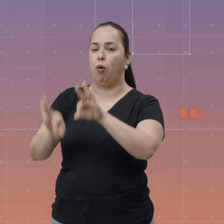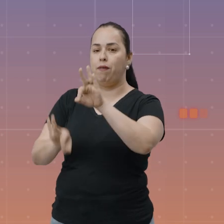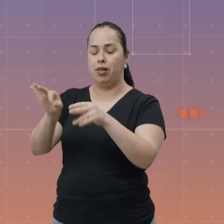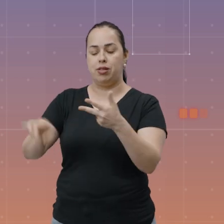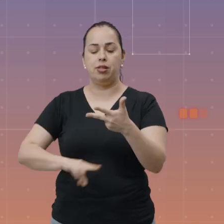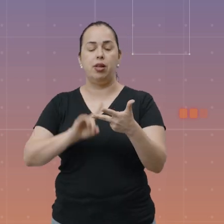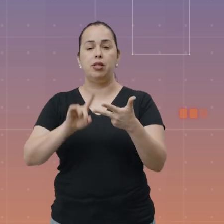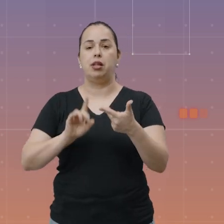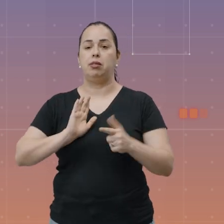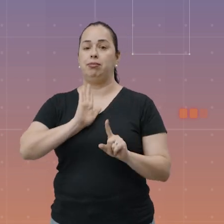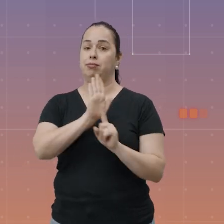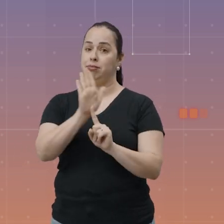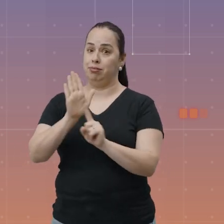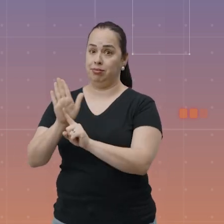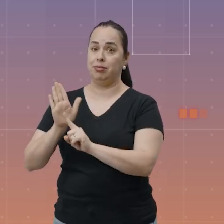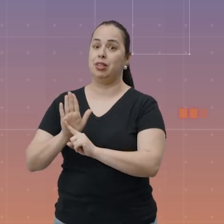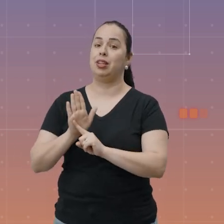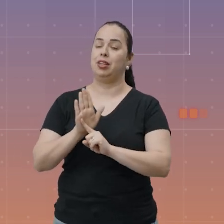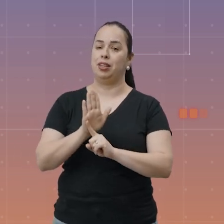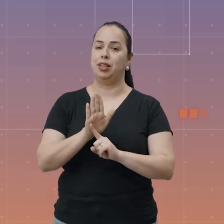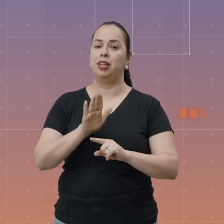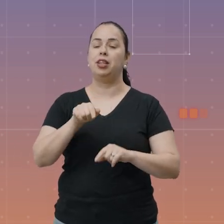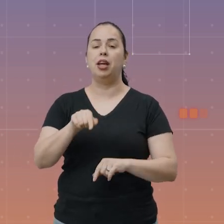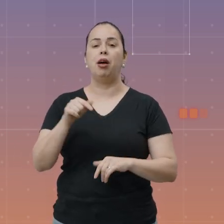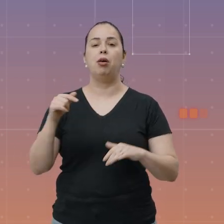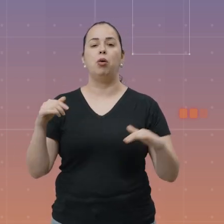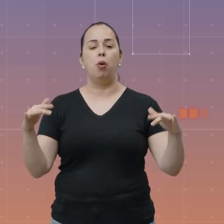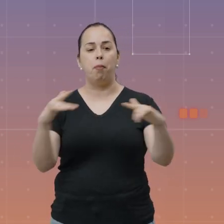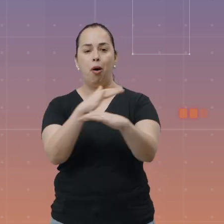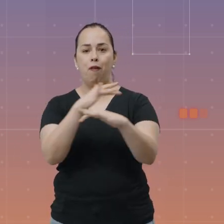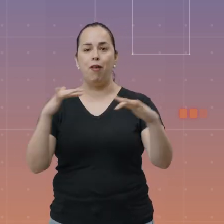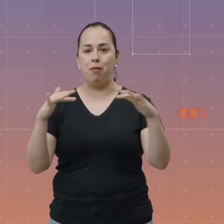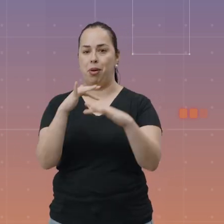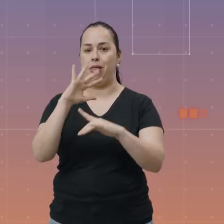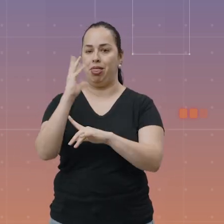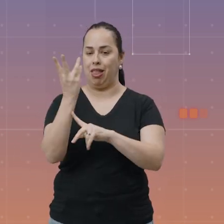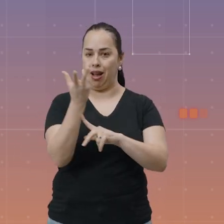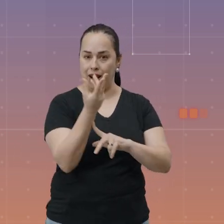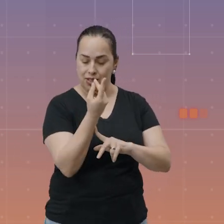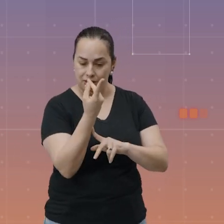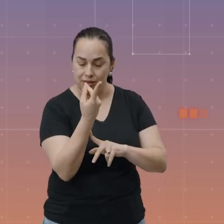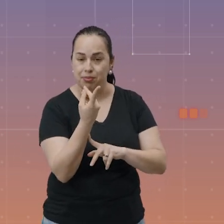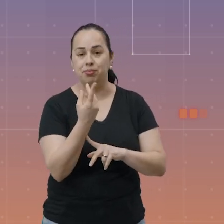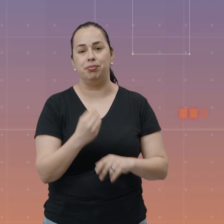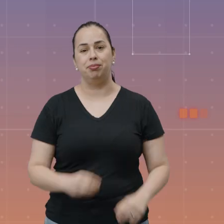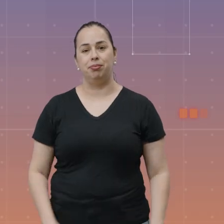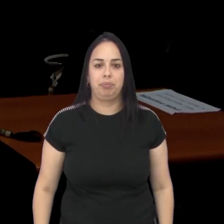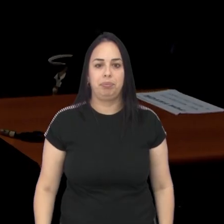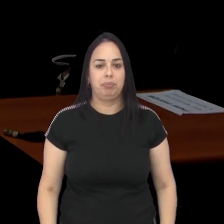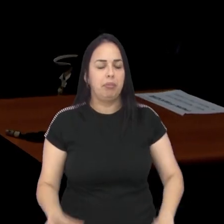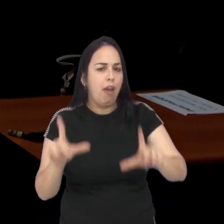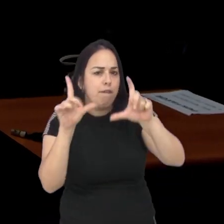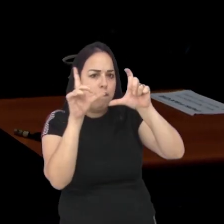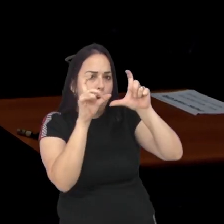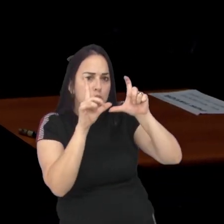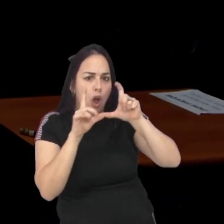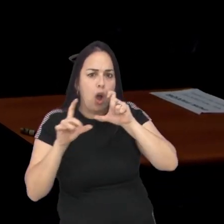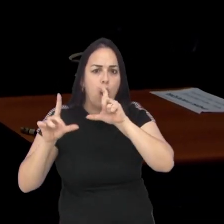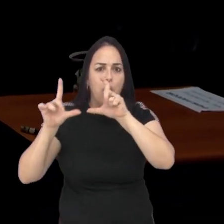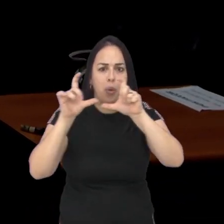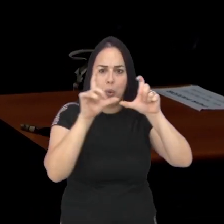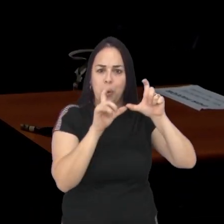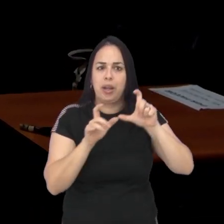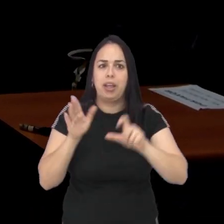cinema, oficinas e exposições, que ajudaram a movimentar o cenário artístico do município. A fotografia